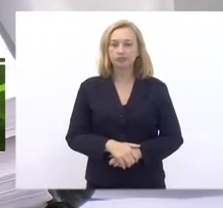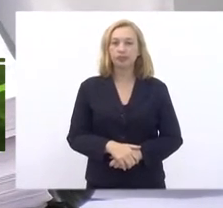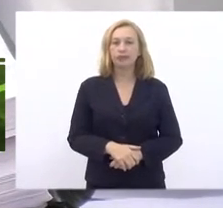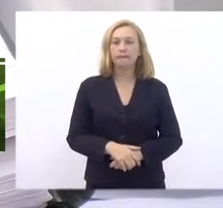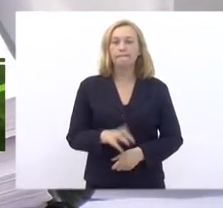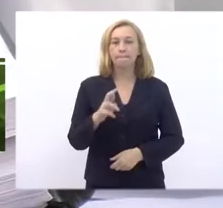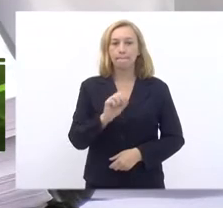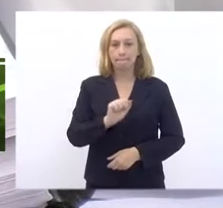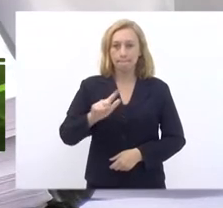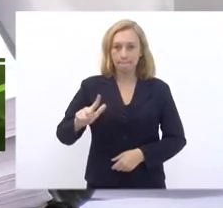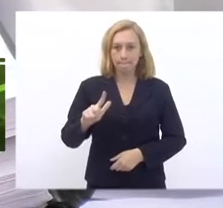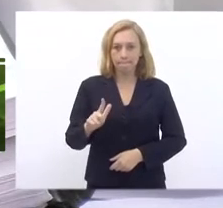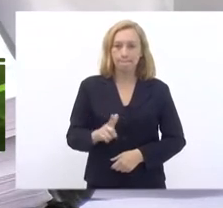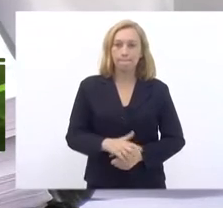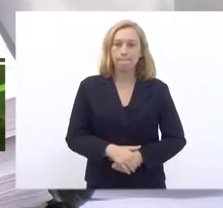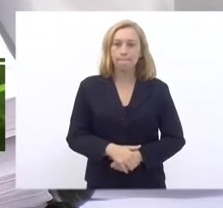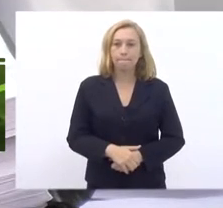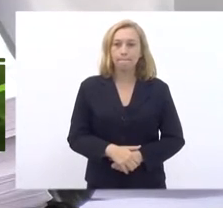Raquel Lima,